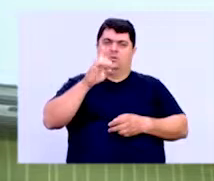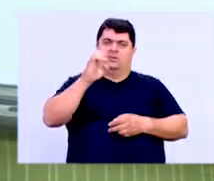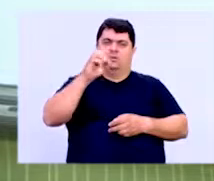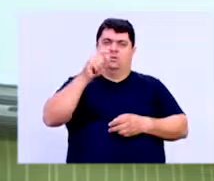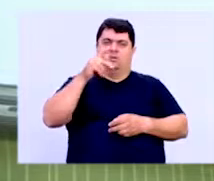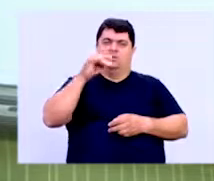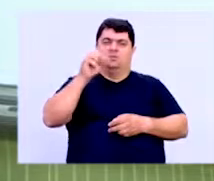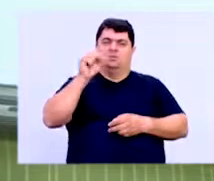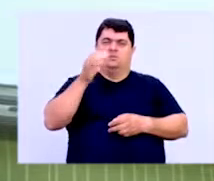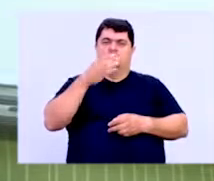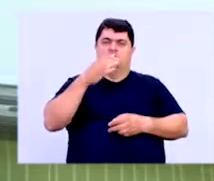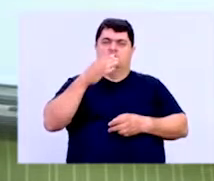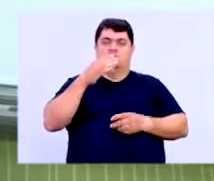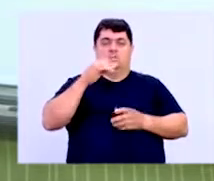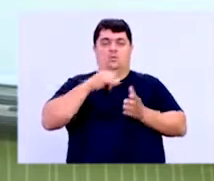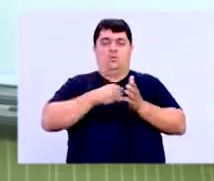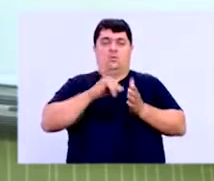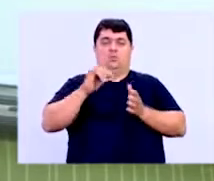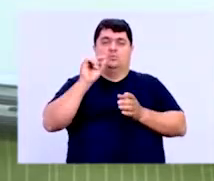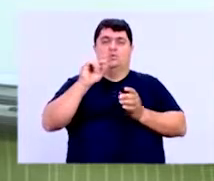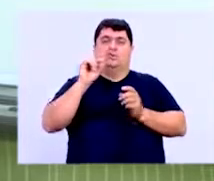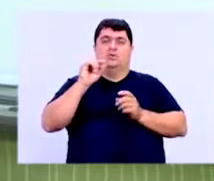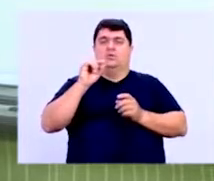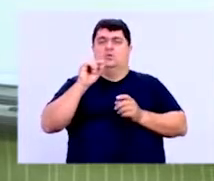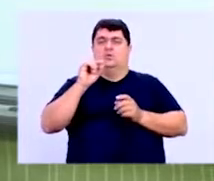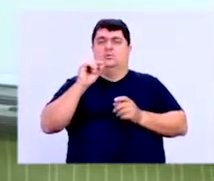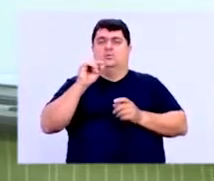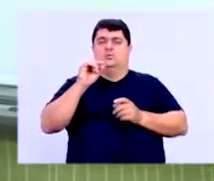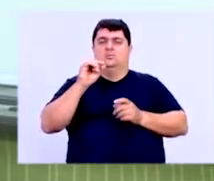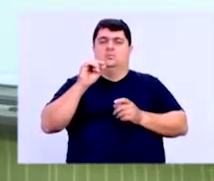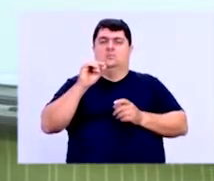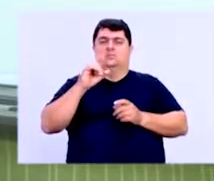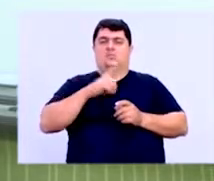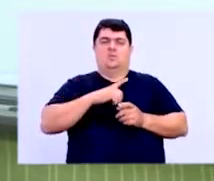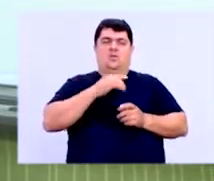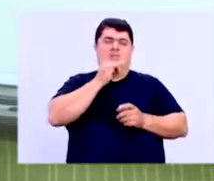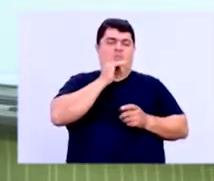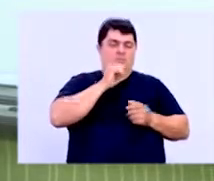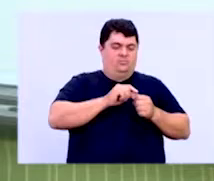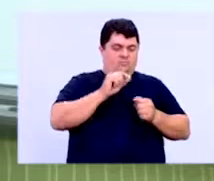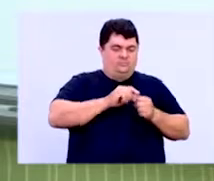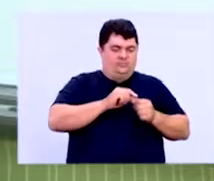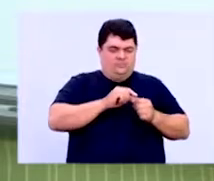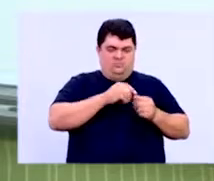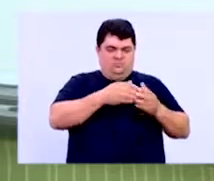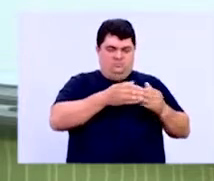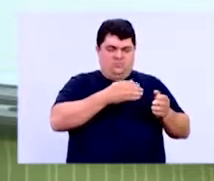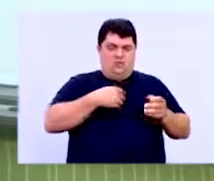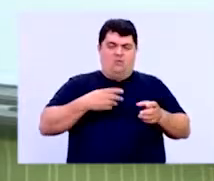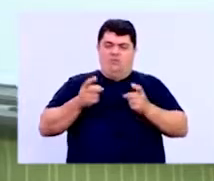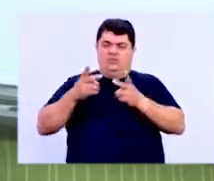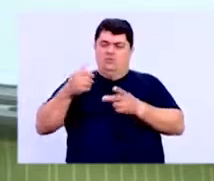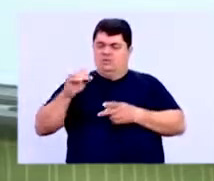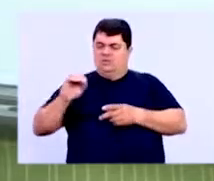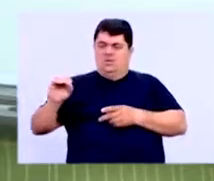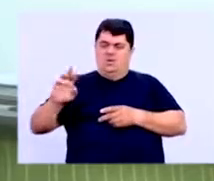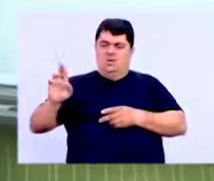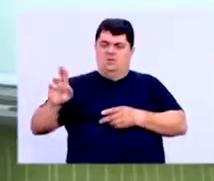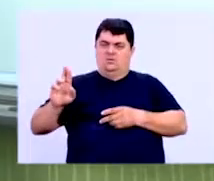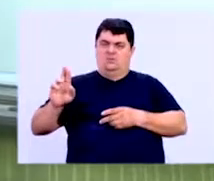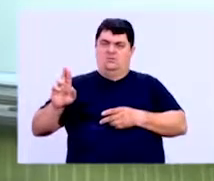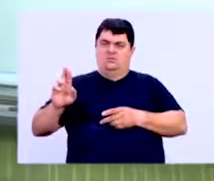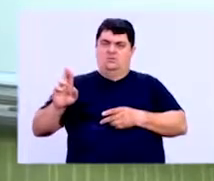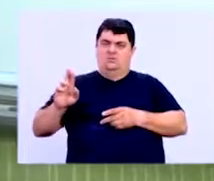que é a margem de contribuição? Eu produzi um produto, vendi ele por R$100. E desses